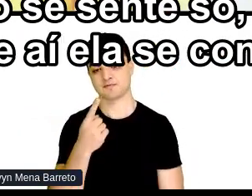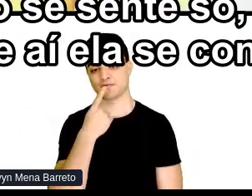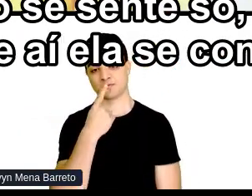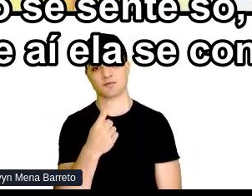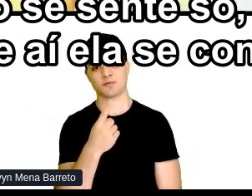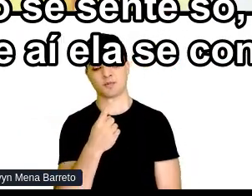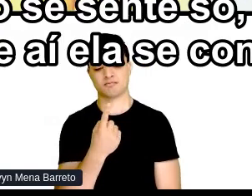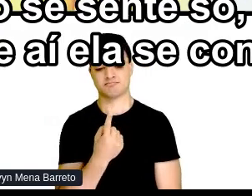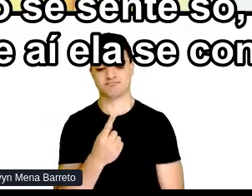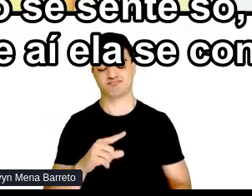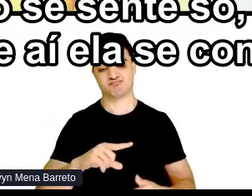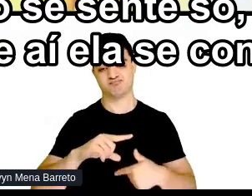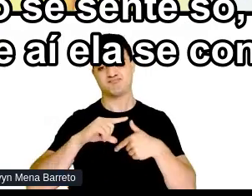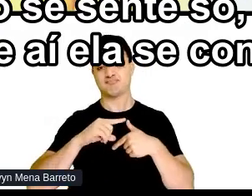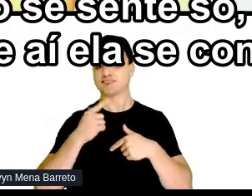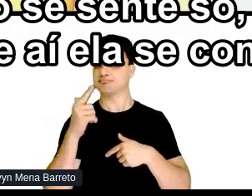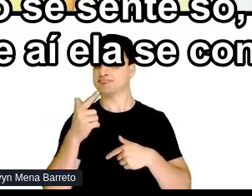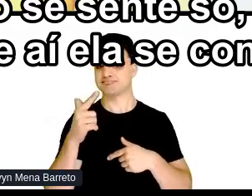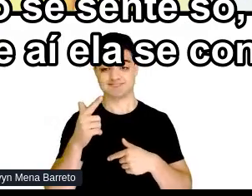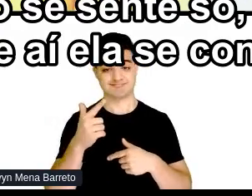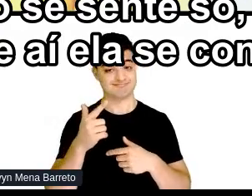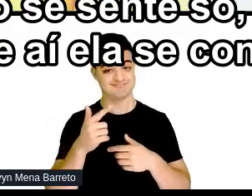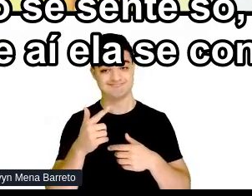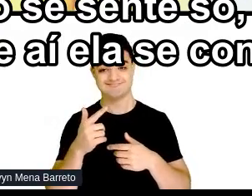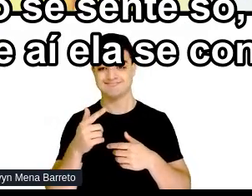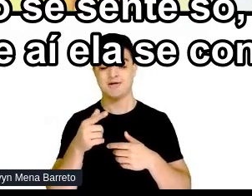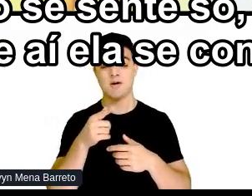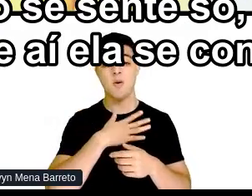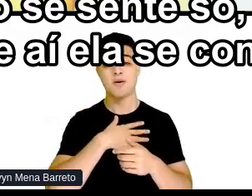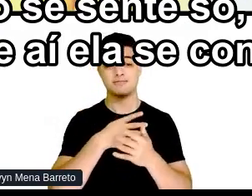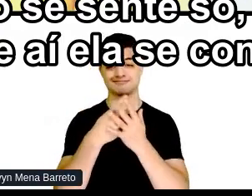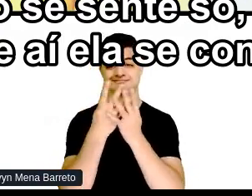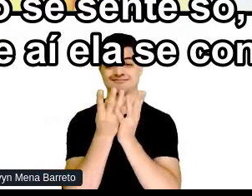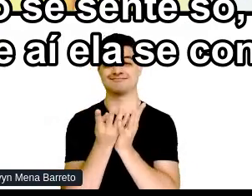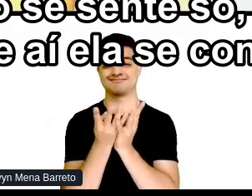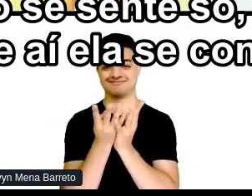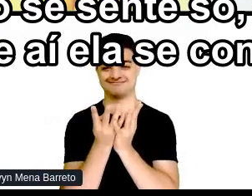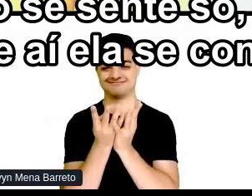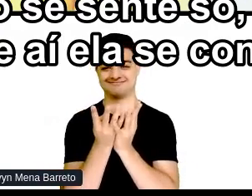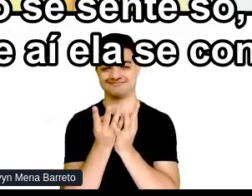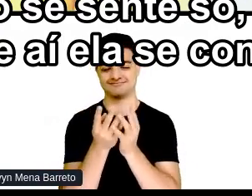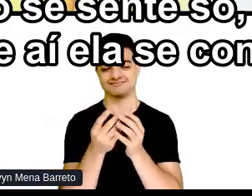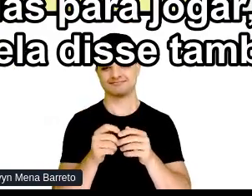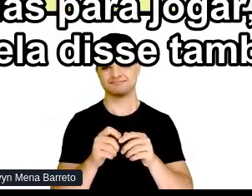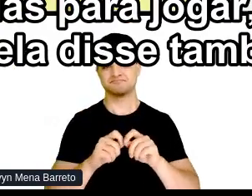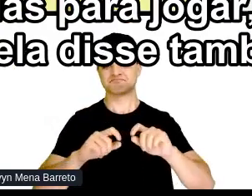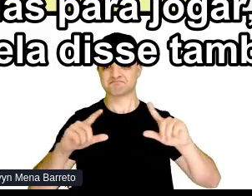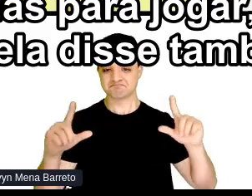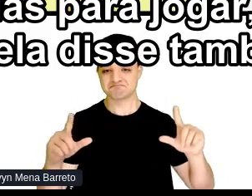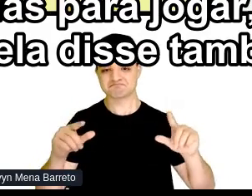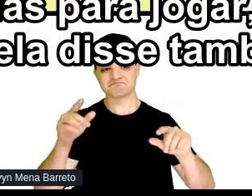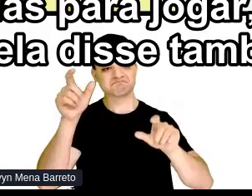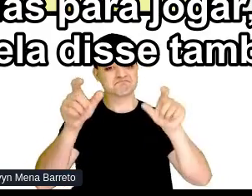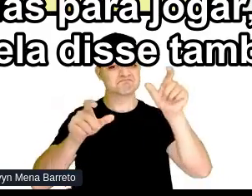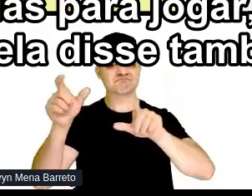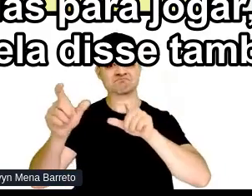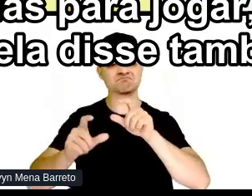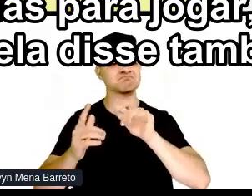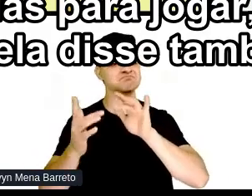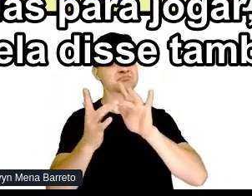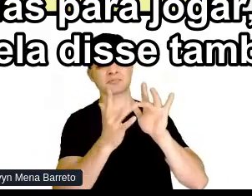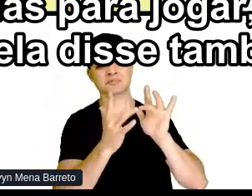principalmente com idosos que moram com filhos e netos, que estão ali presentes, então ele consegue fazer essa passagem.